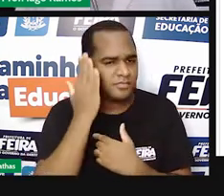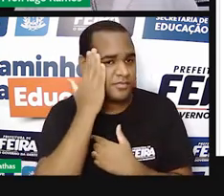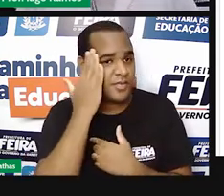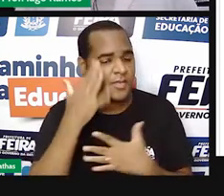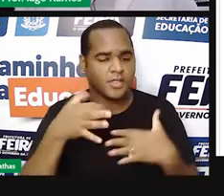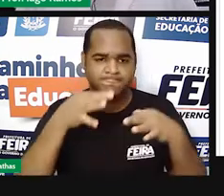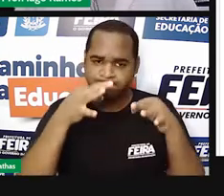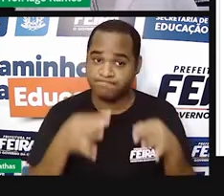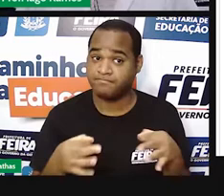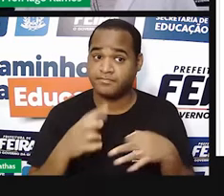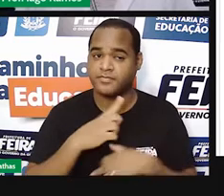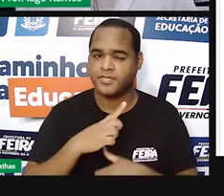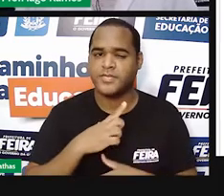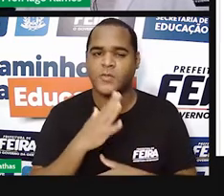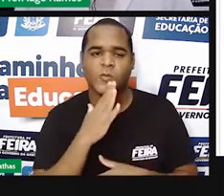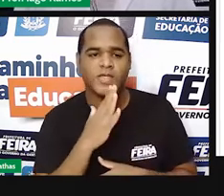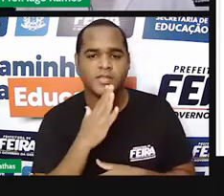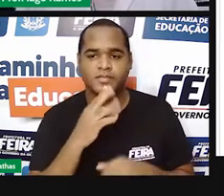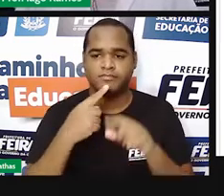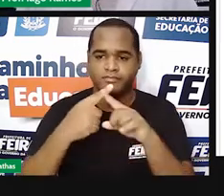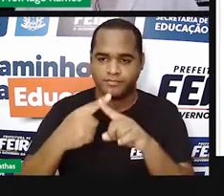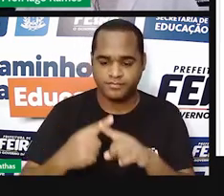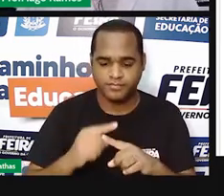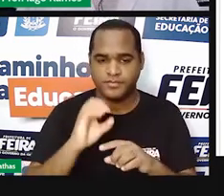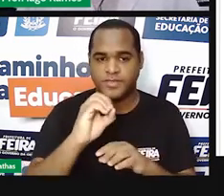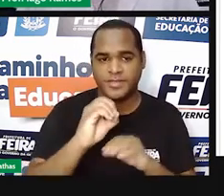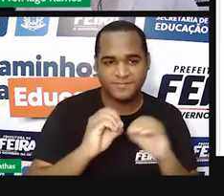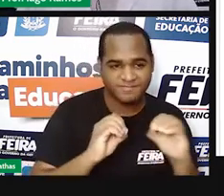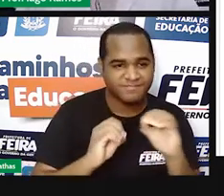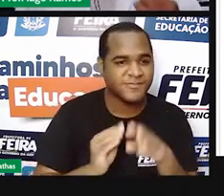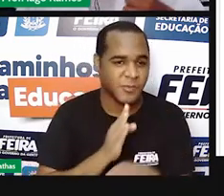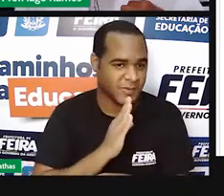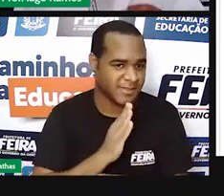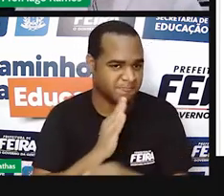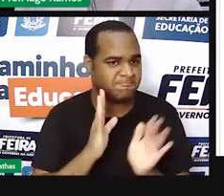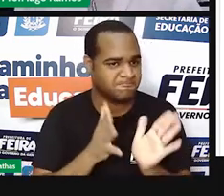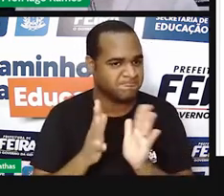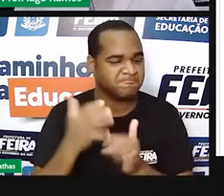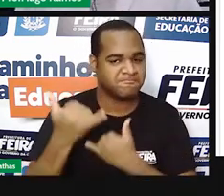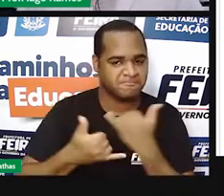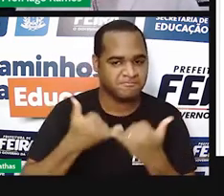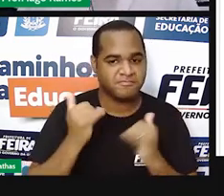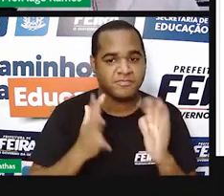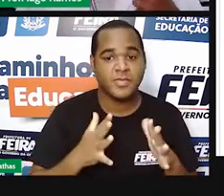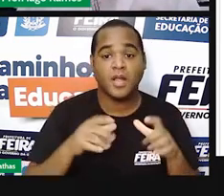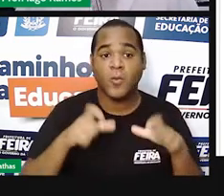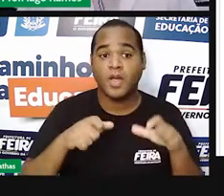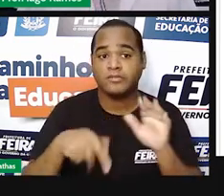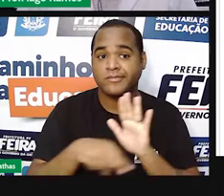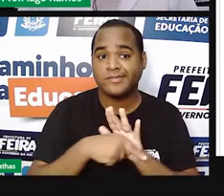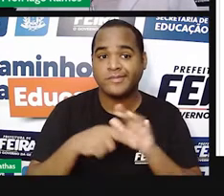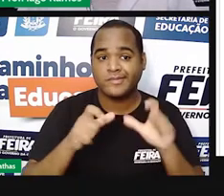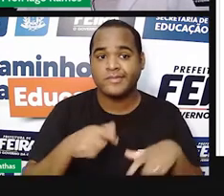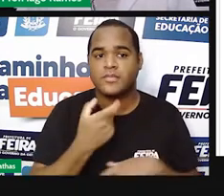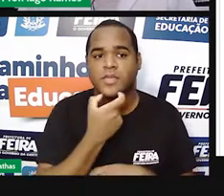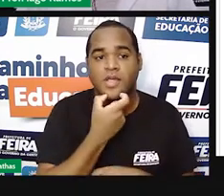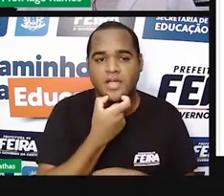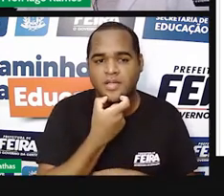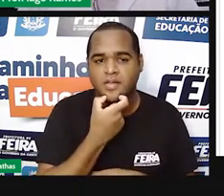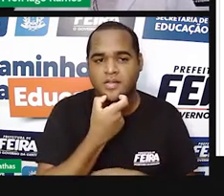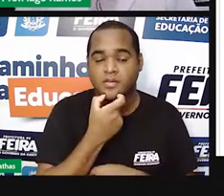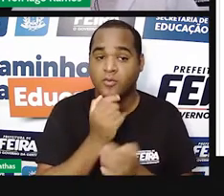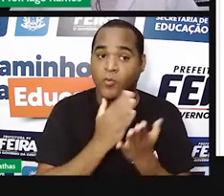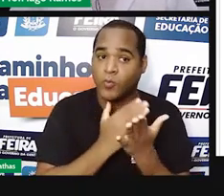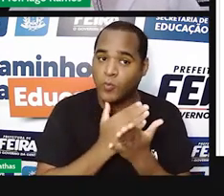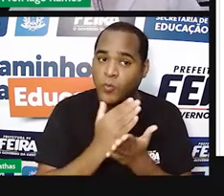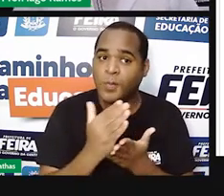absoluta que você conhece o jogo da velha e já deve ter brincado com ele tá bom vem de onde veio lá da Inglaterra Olha